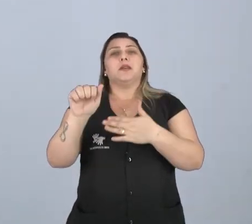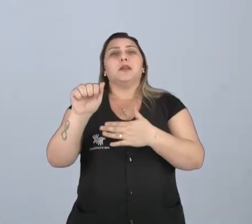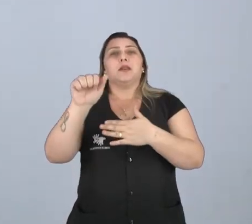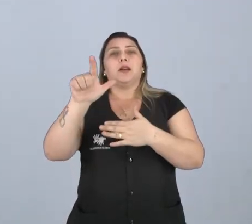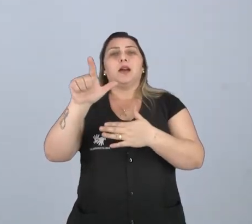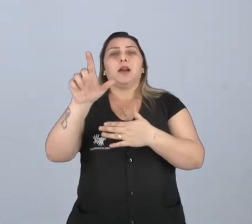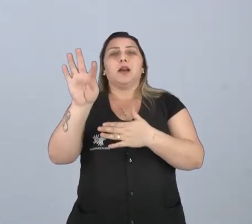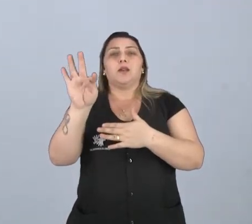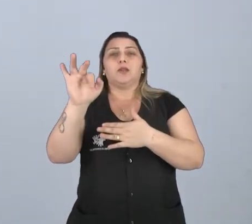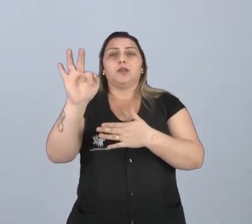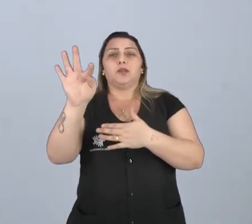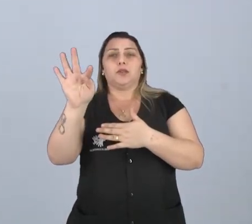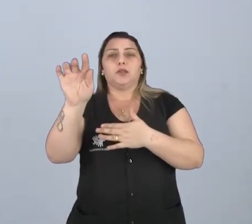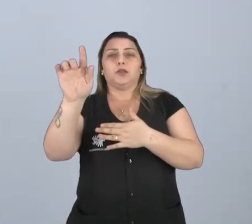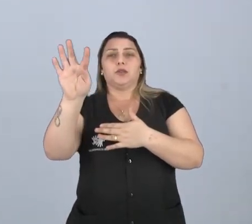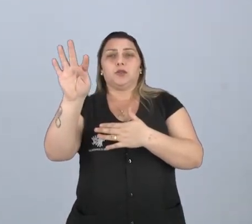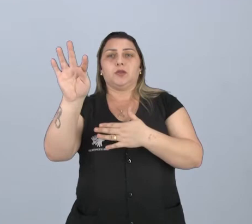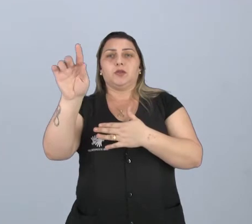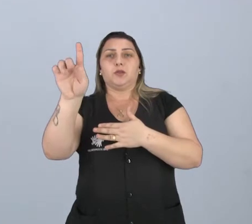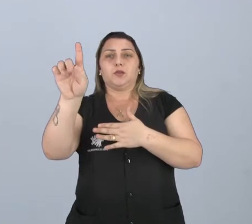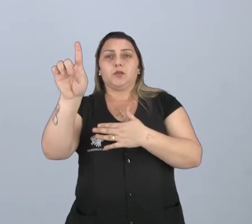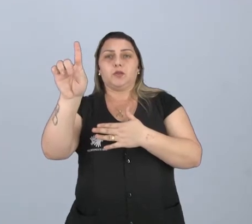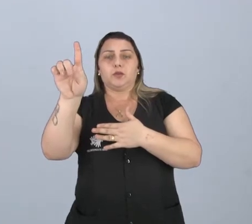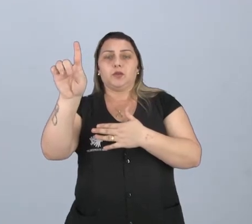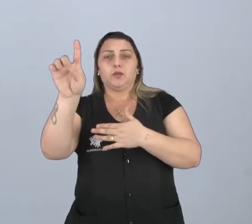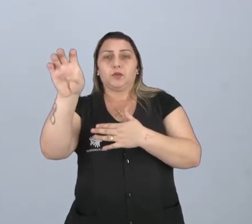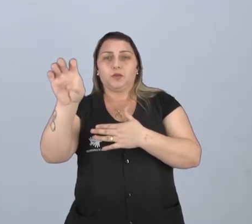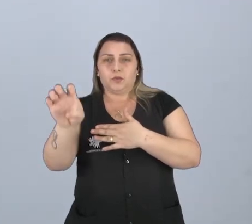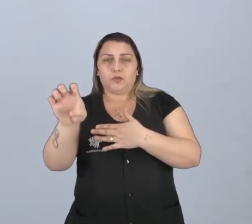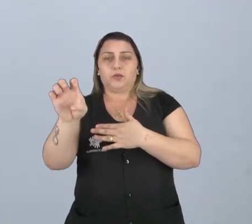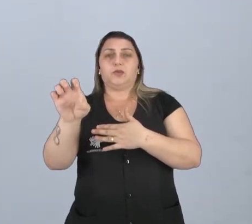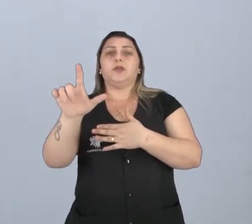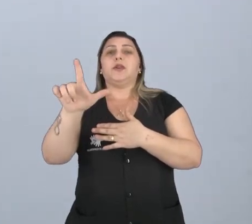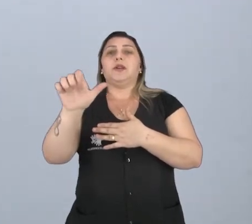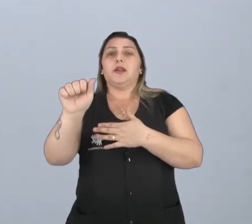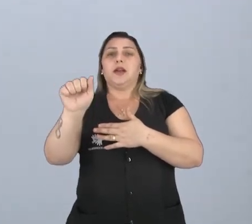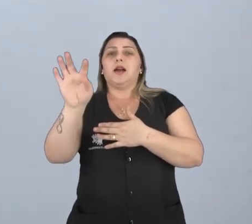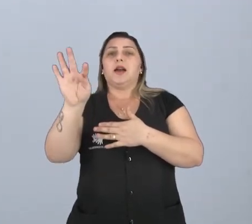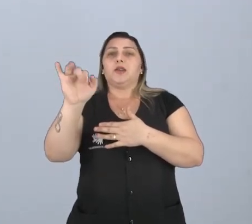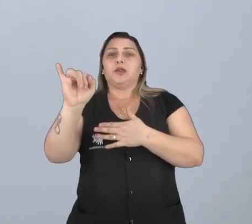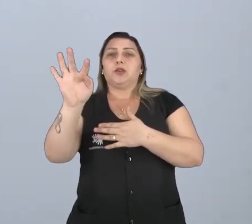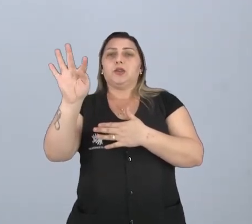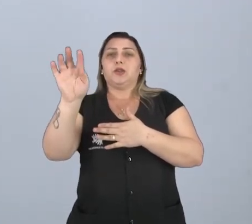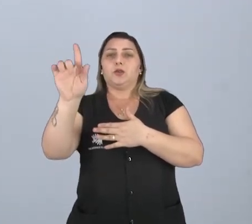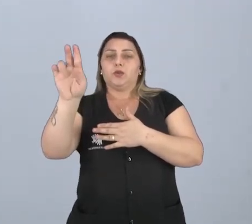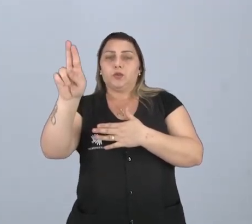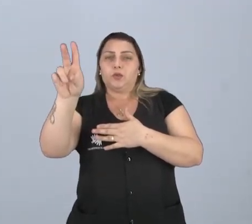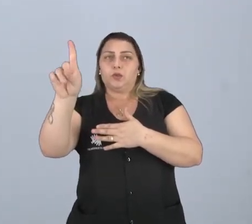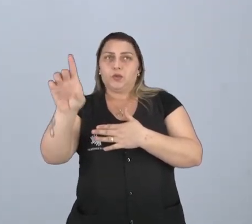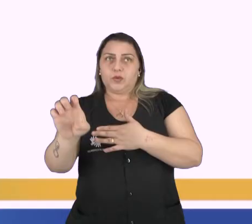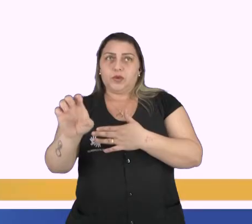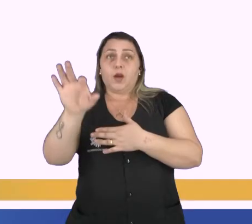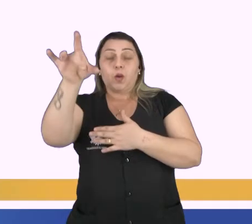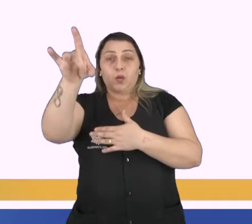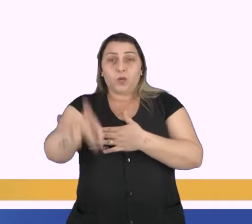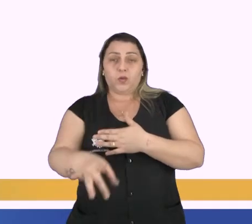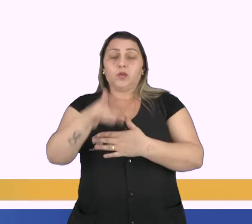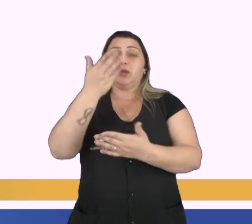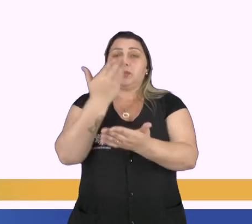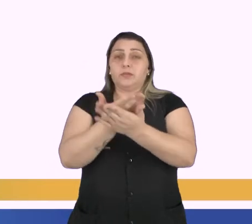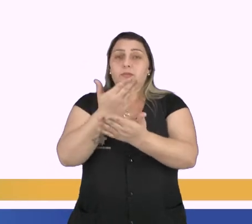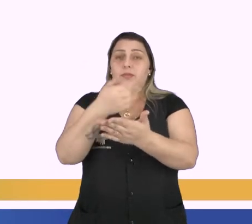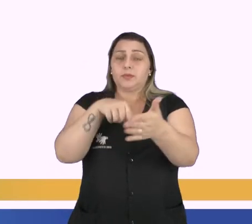altitude interferem no clima de uma região, tá bom? Para finalizar a nossa revisão, vamos para a última questão,